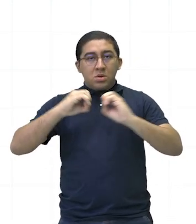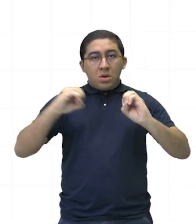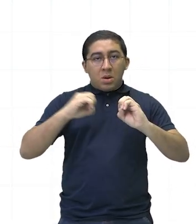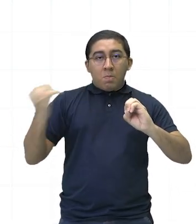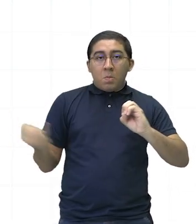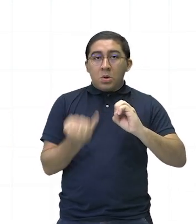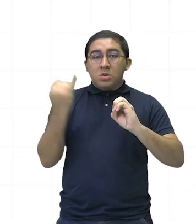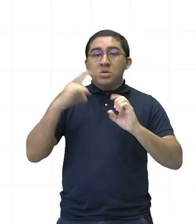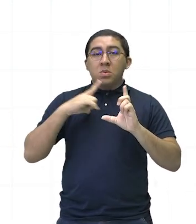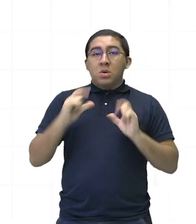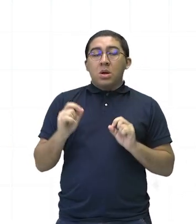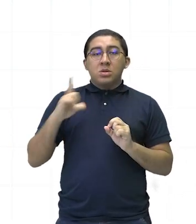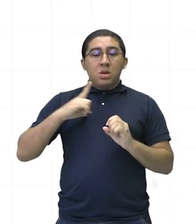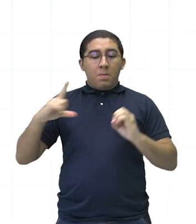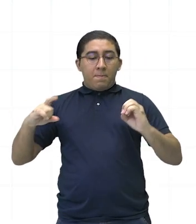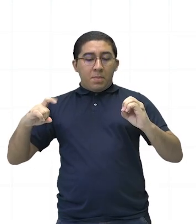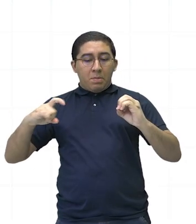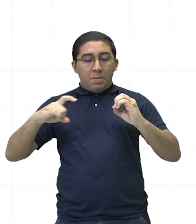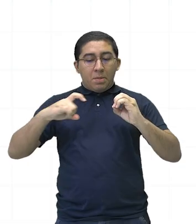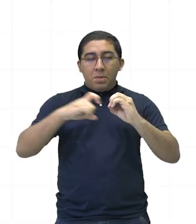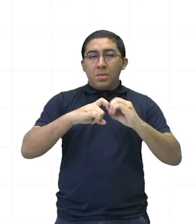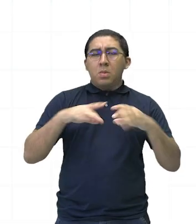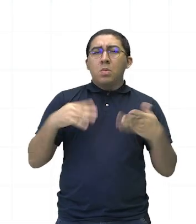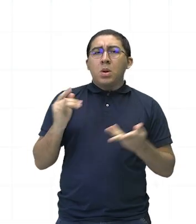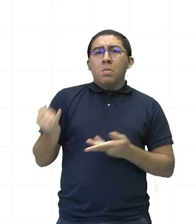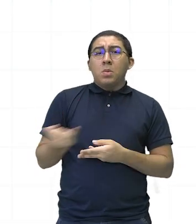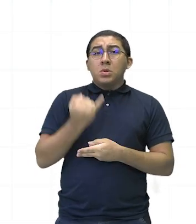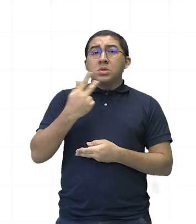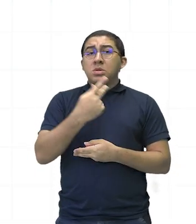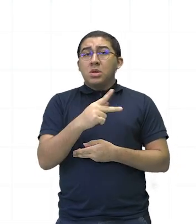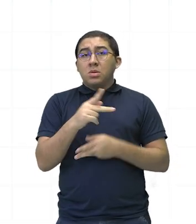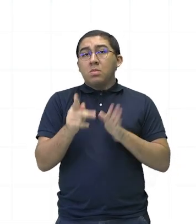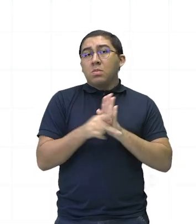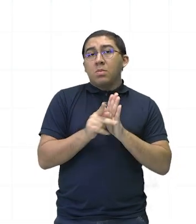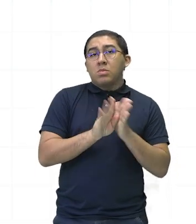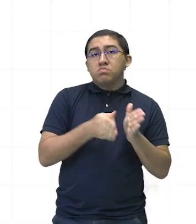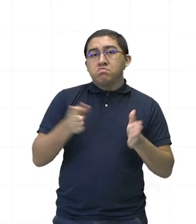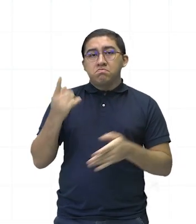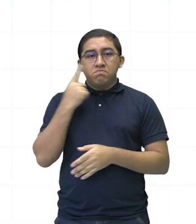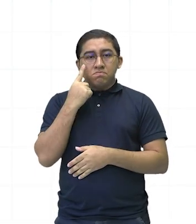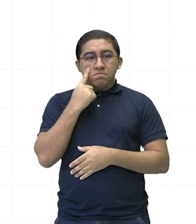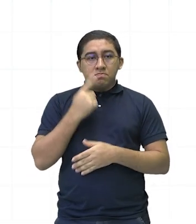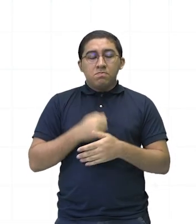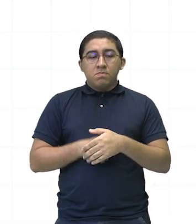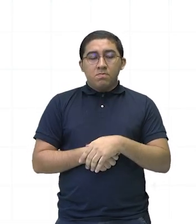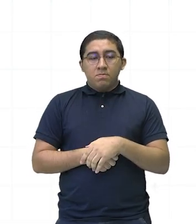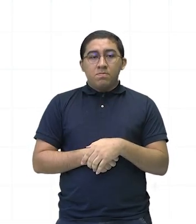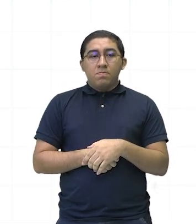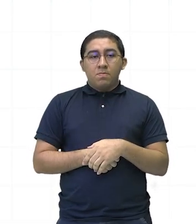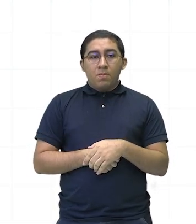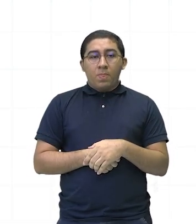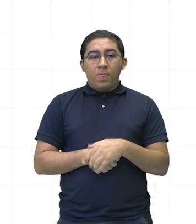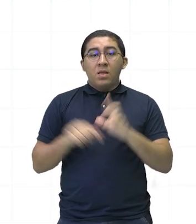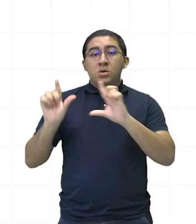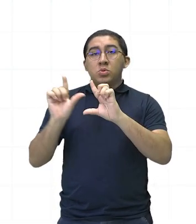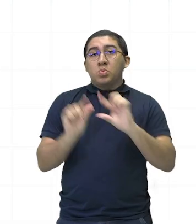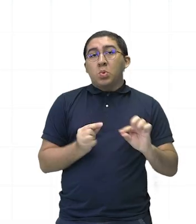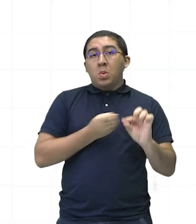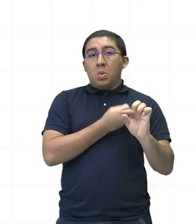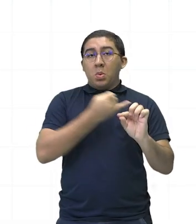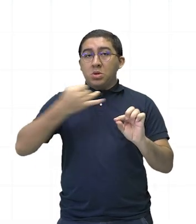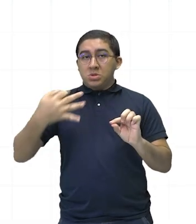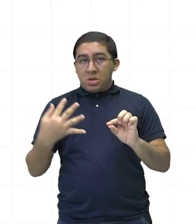reprodução sexuada. E qual é a importância desse processo? Vejam só. ela reduz o número